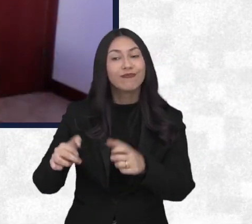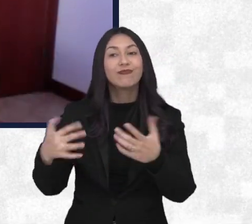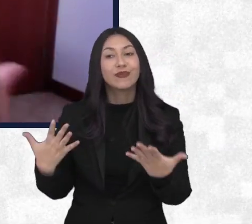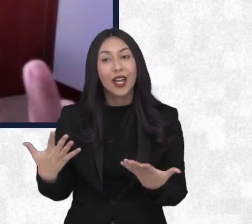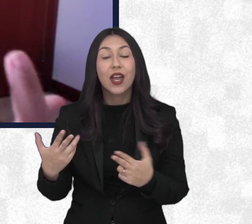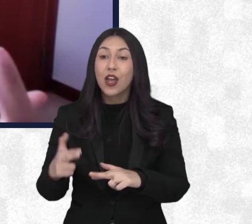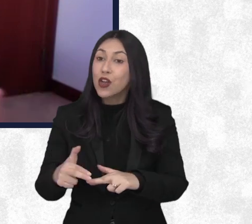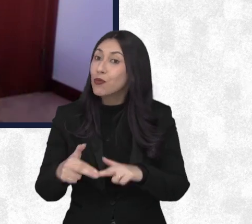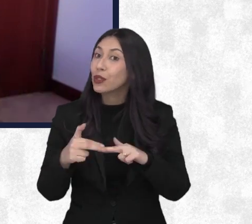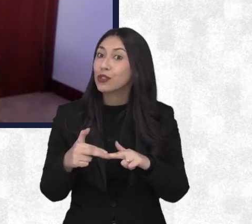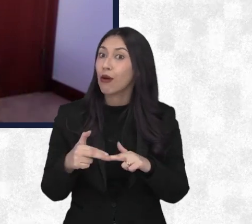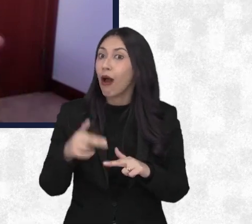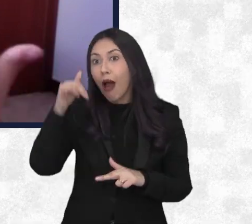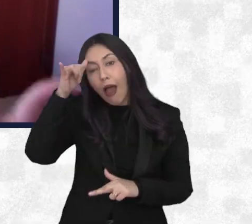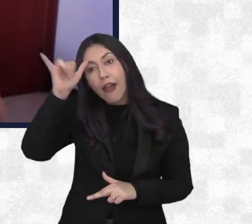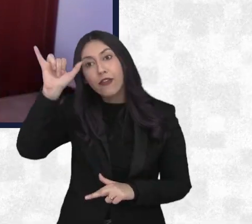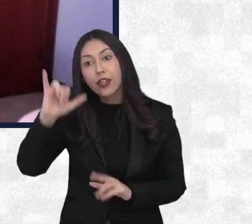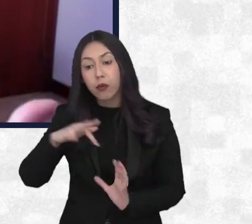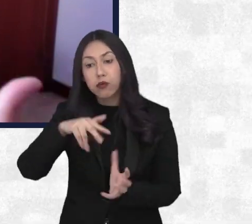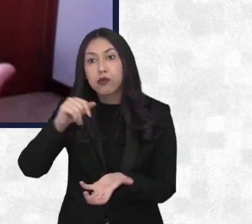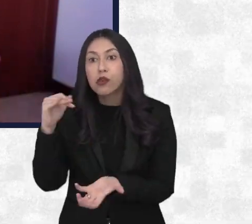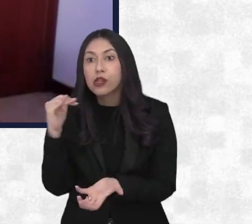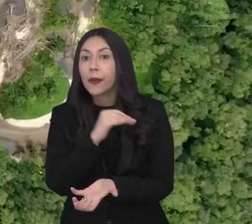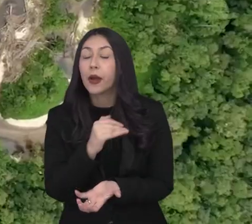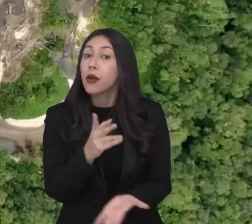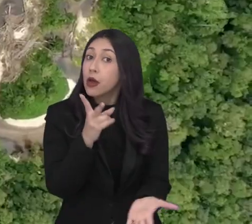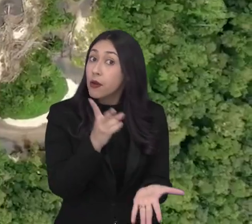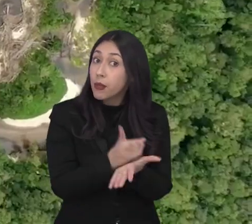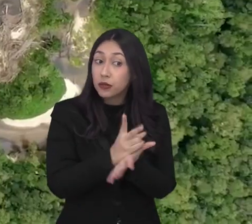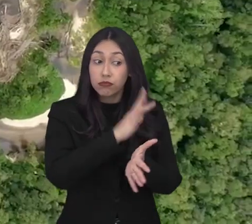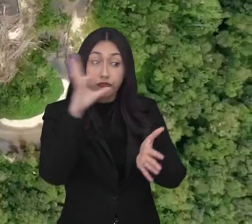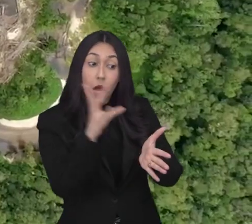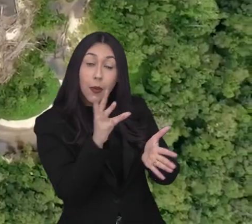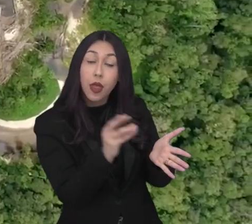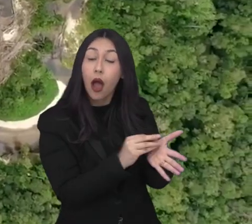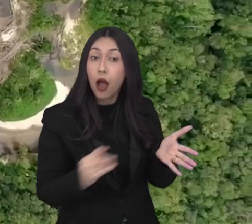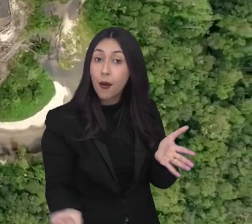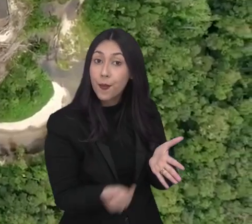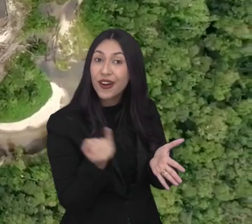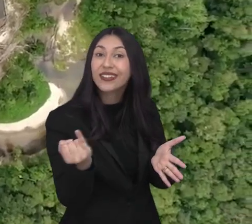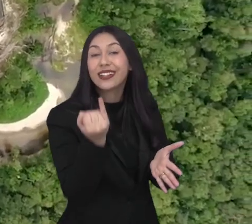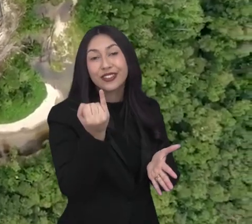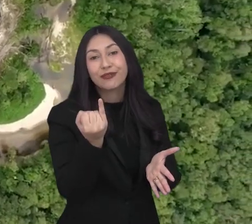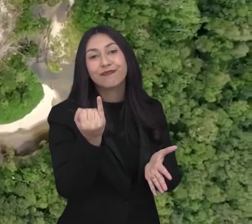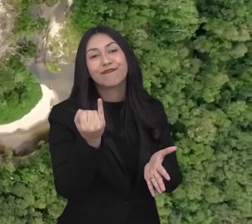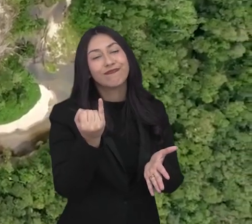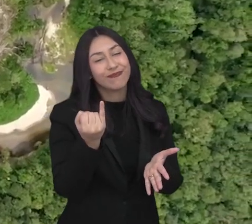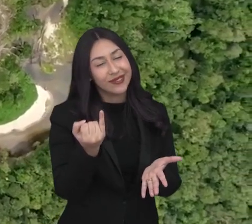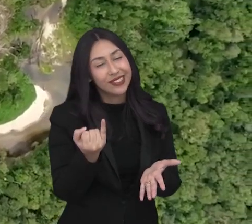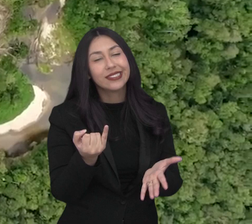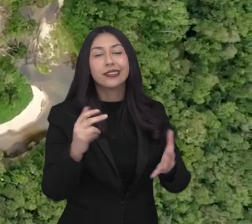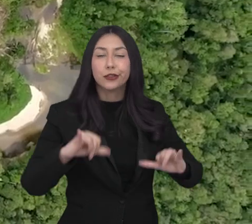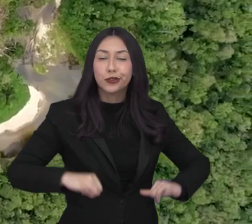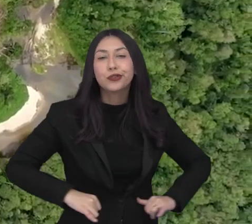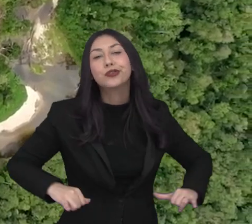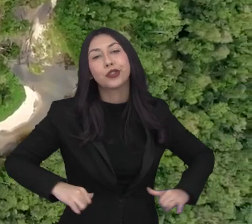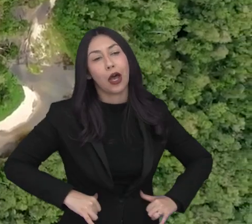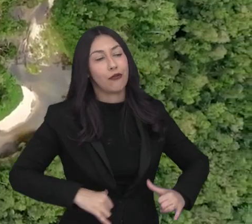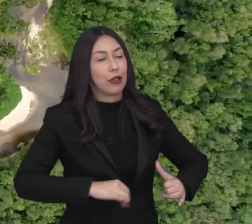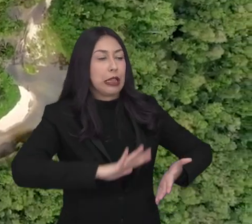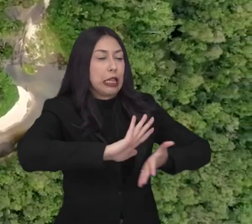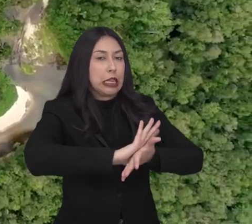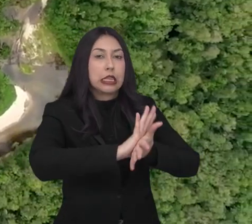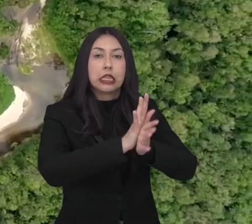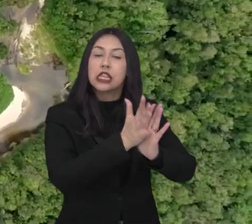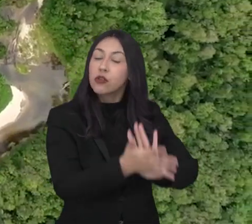planeta, inclusive na atmosfera, favorecendo o aquecimento global. Apesar da importância para o clima do mundo, a Amazônia ainda sofre